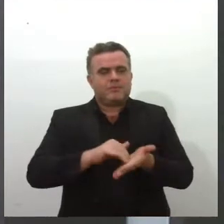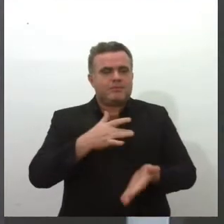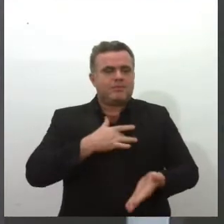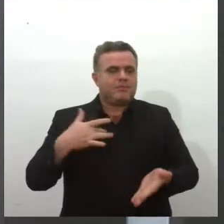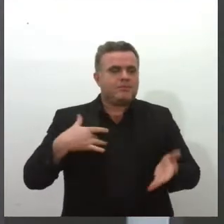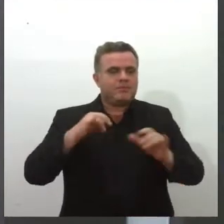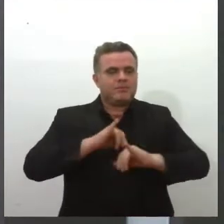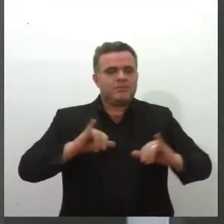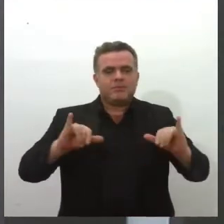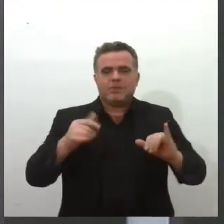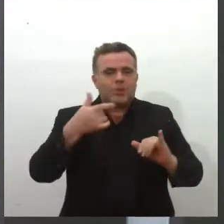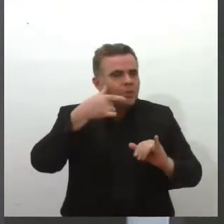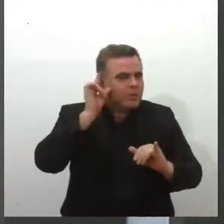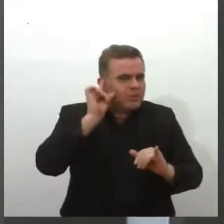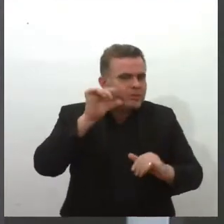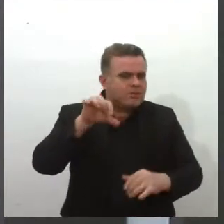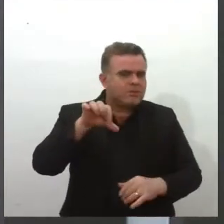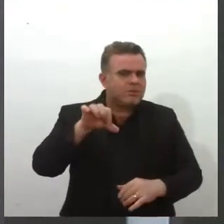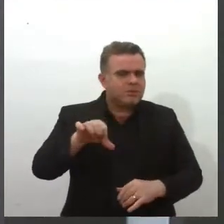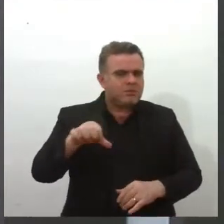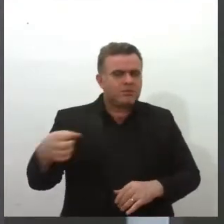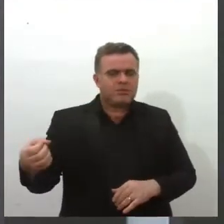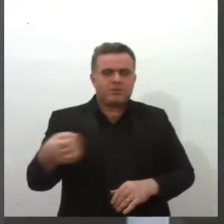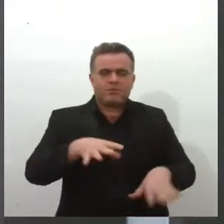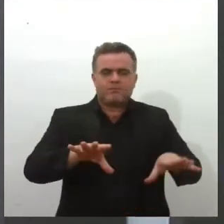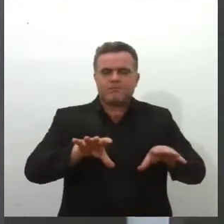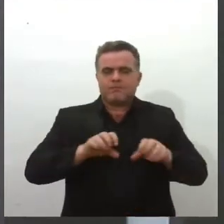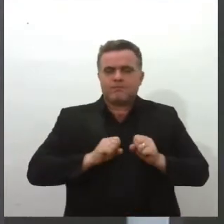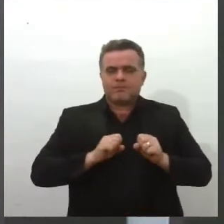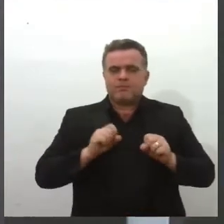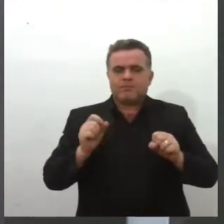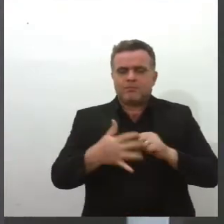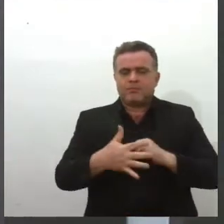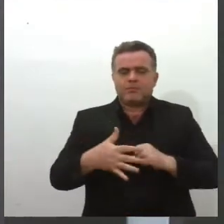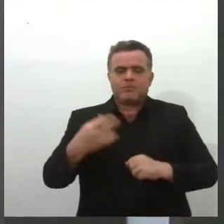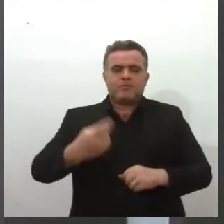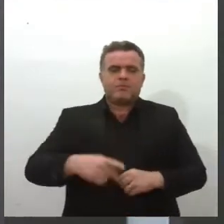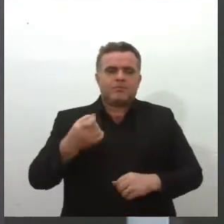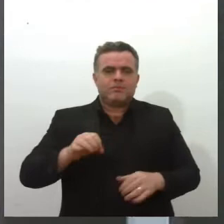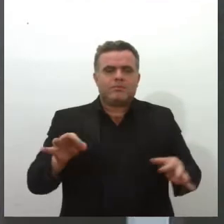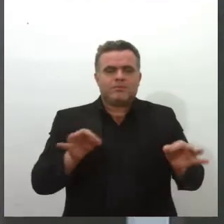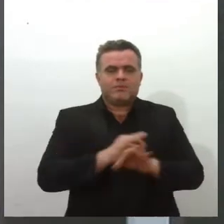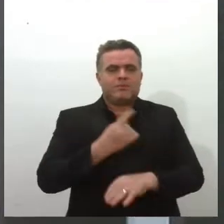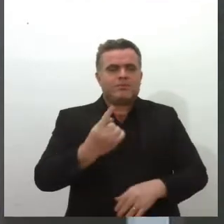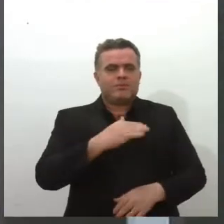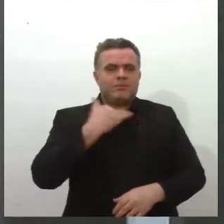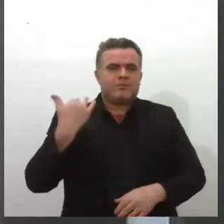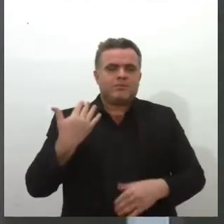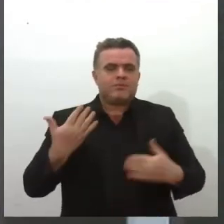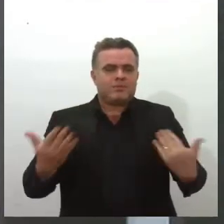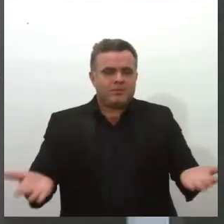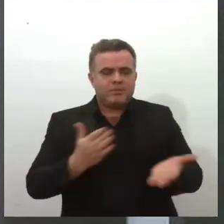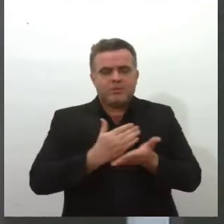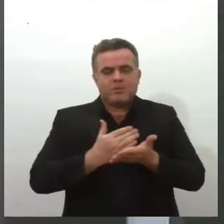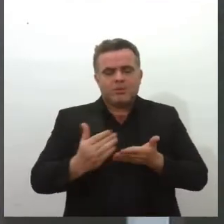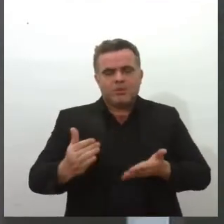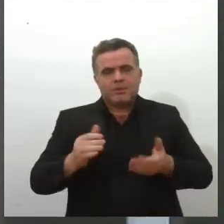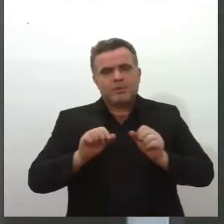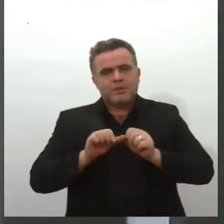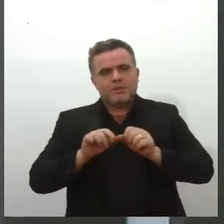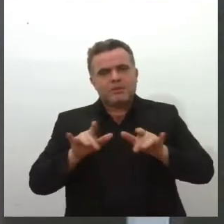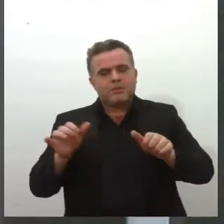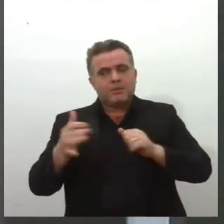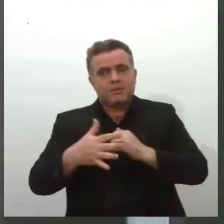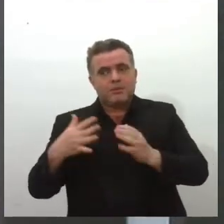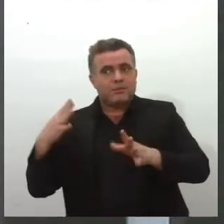registrou ontem 9 novos casos de Covid-19 em Sergipe e um óbito. Do início da pandemia até agora, foram